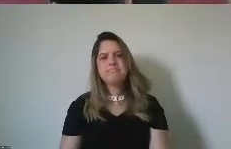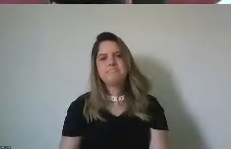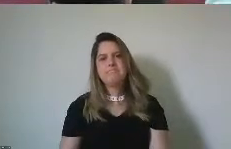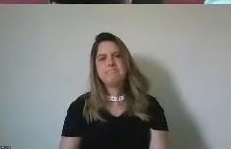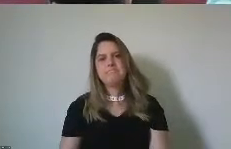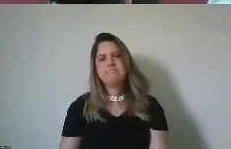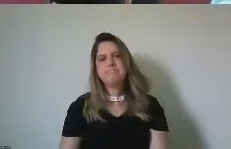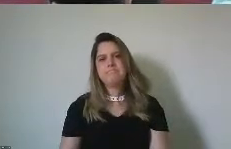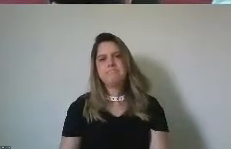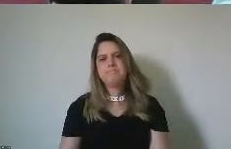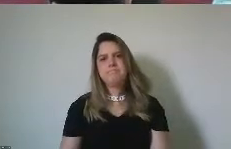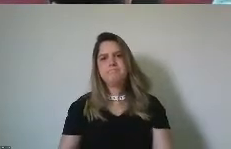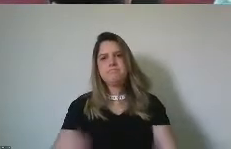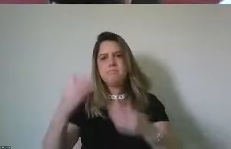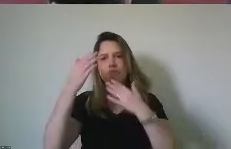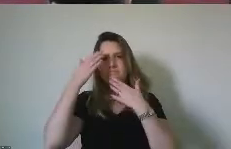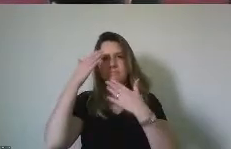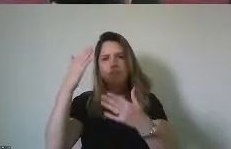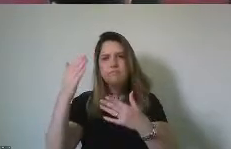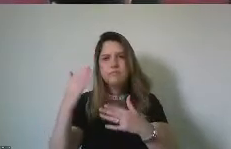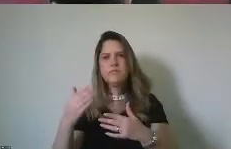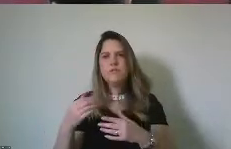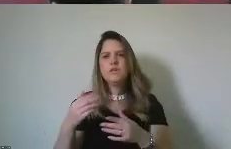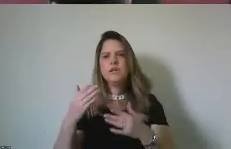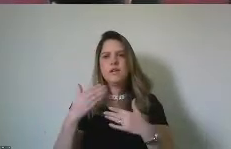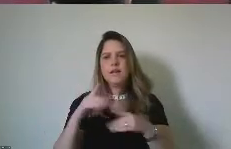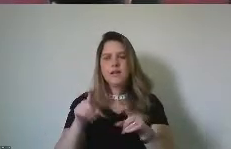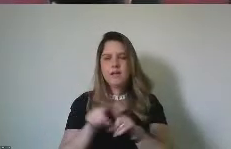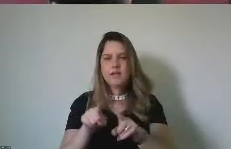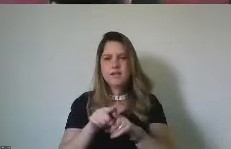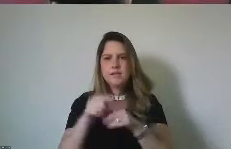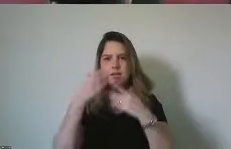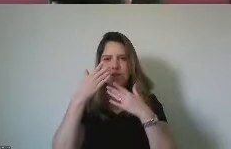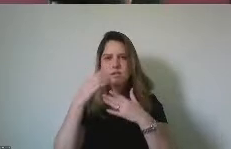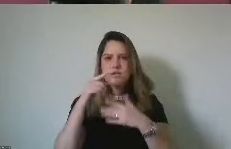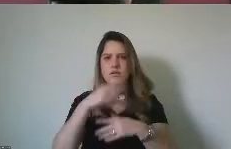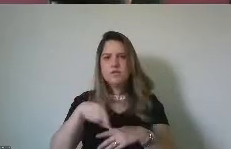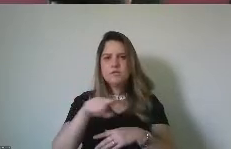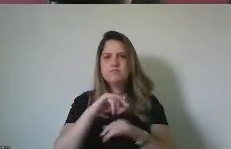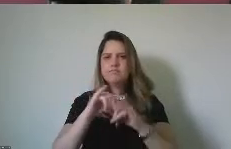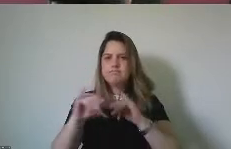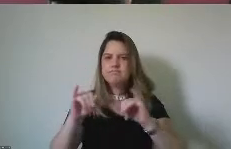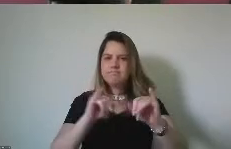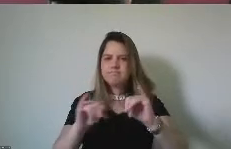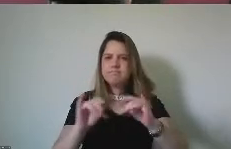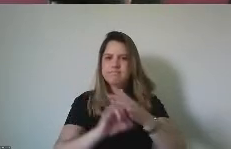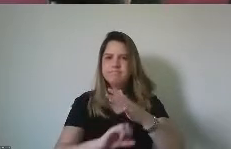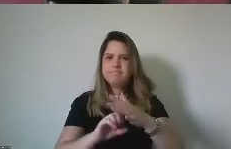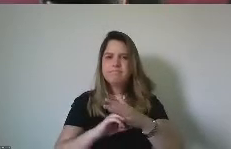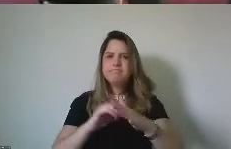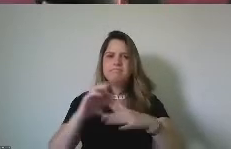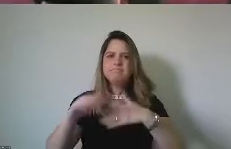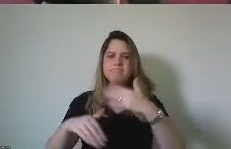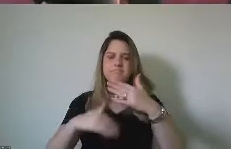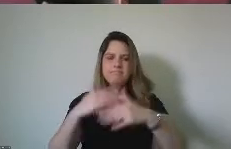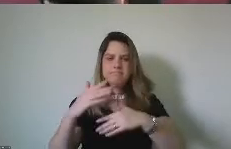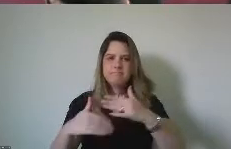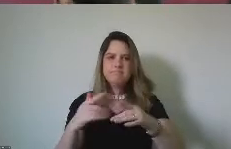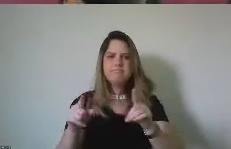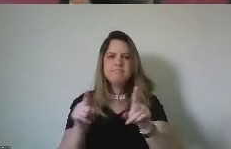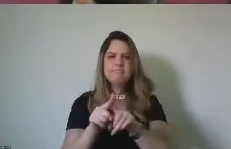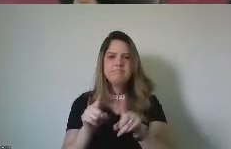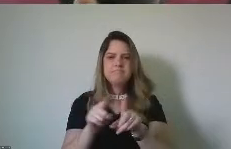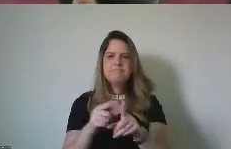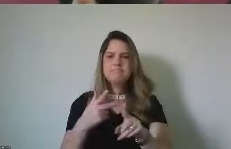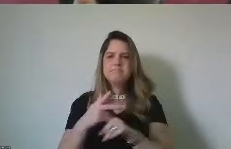e obrigado agradecer também o fato de você já divulgar as premissas depois dos lotes vencidos né como